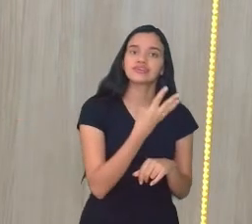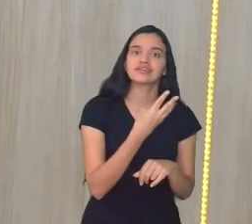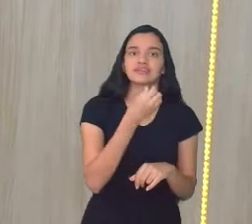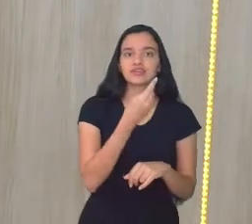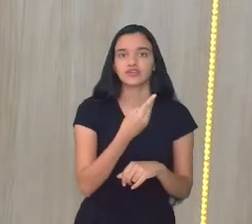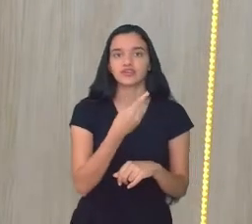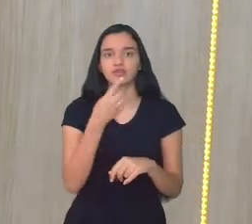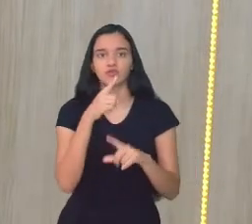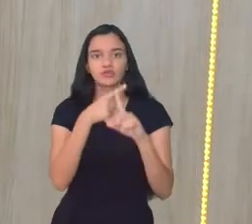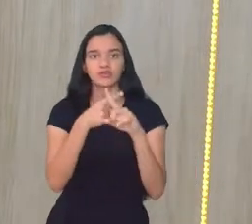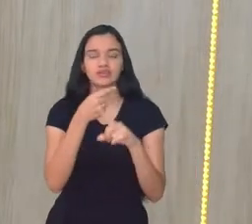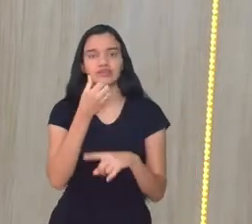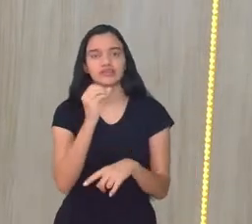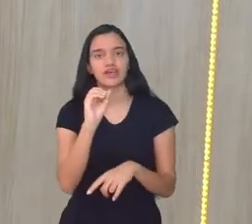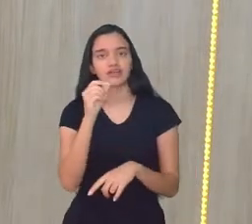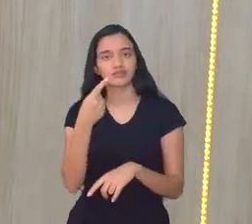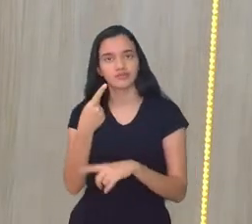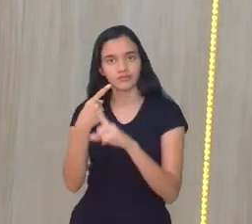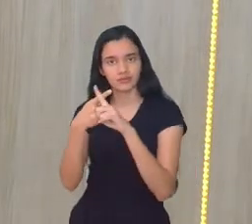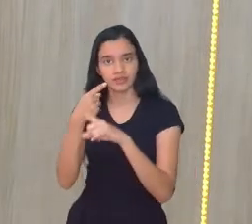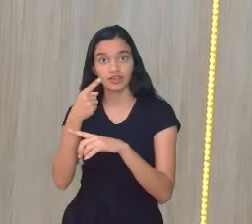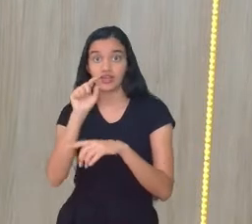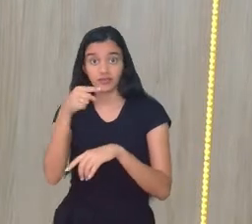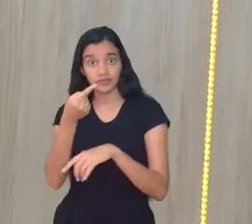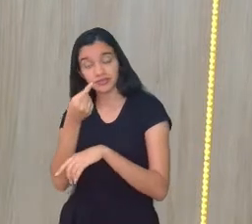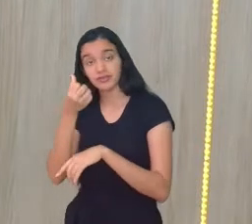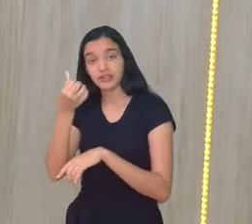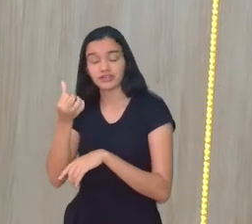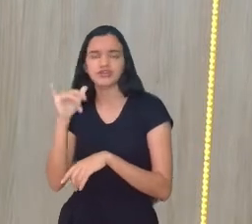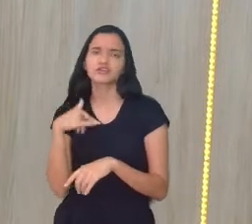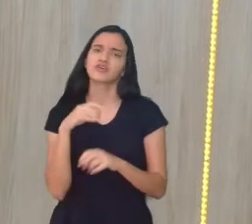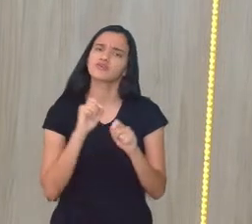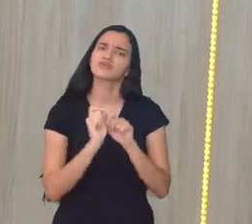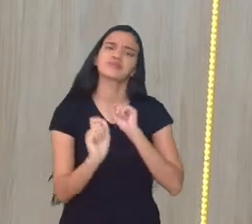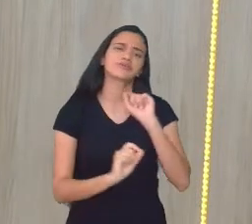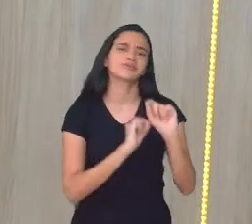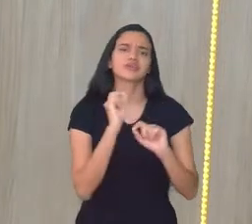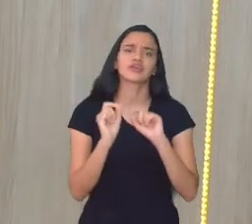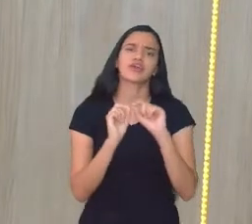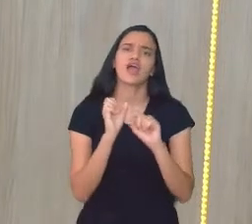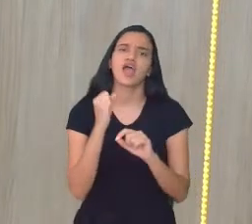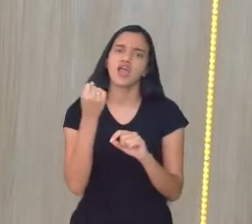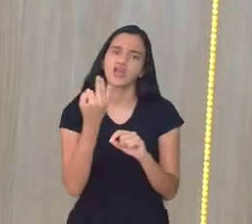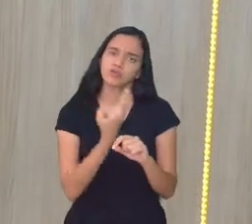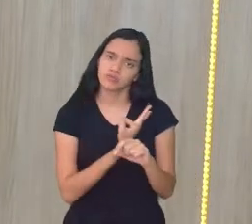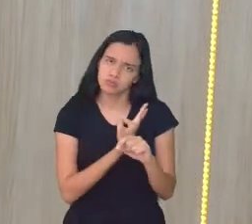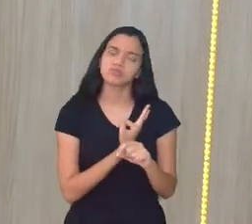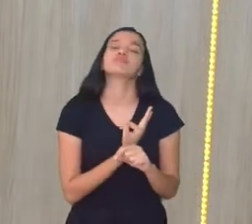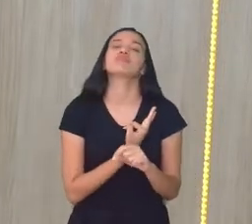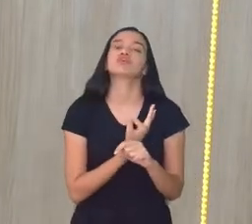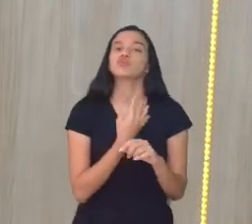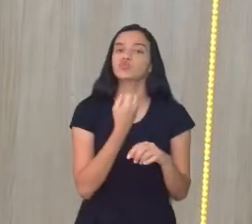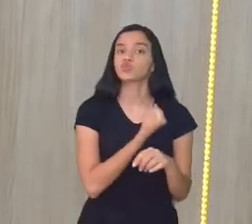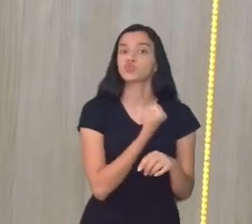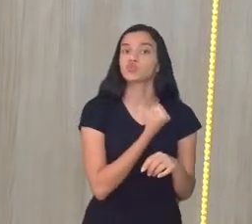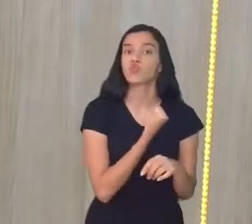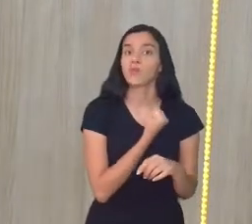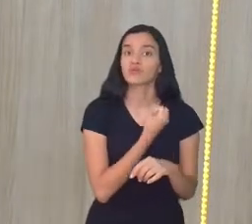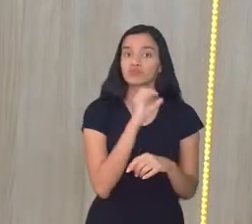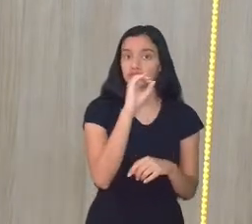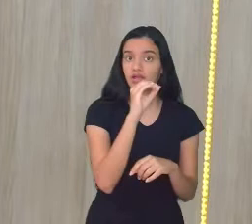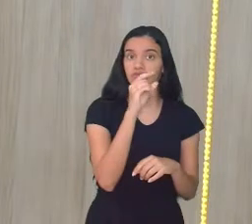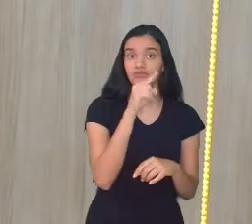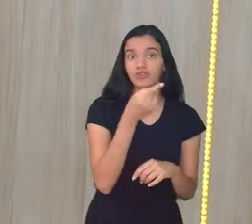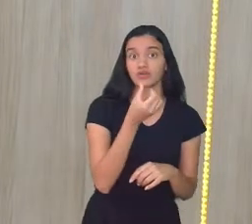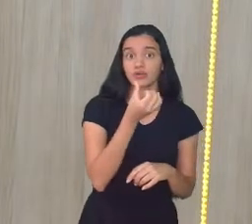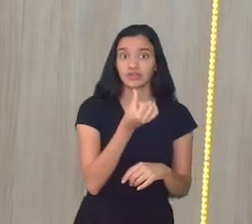231 vezes 0,6. Ora, o que foi que eu fiz? Eu decompus o número 0,6